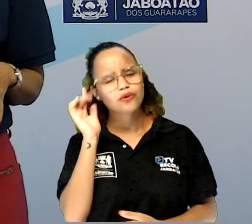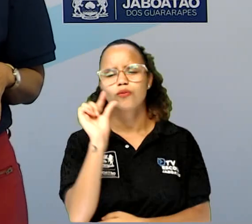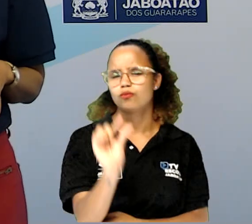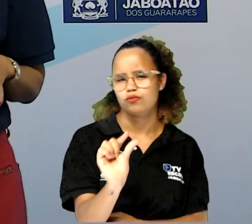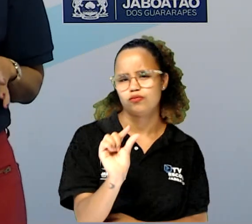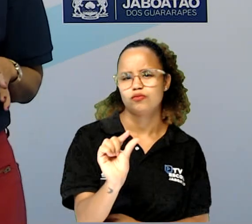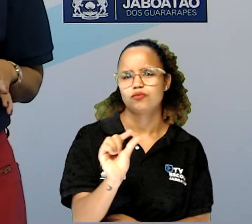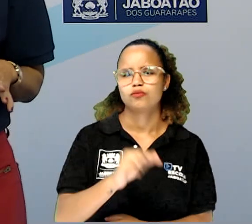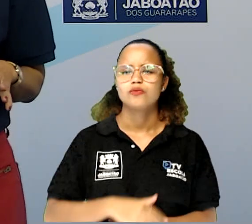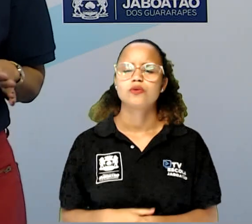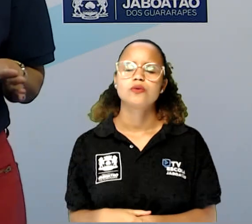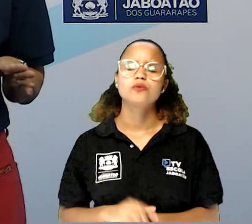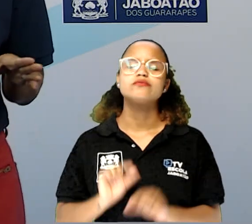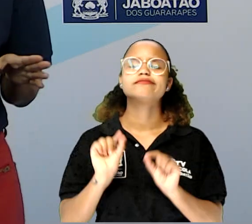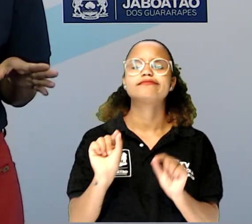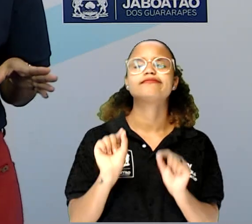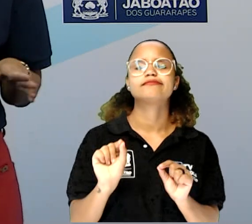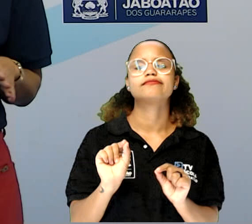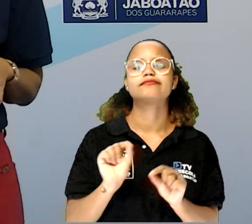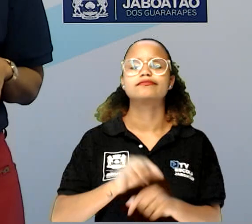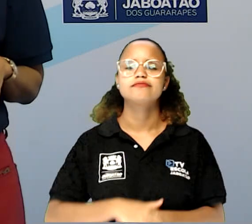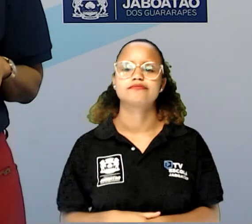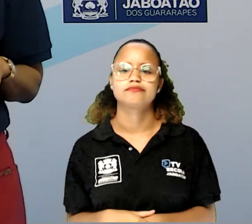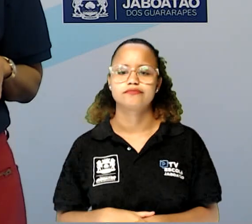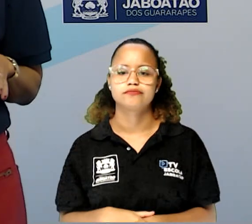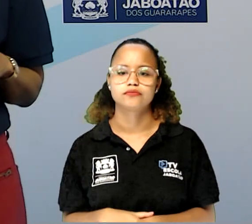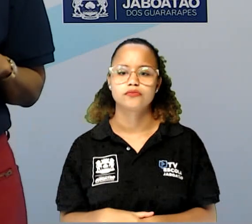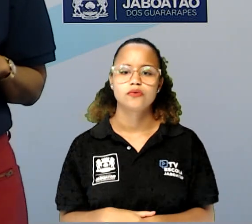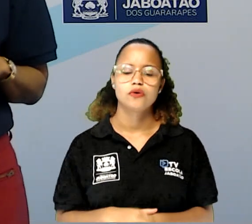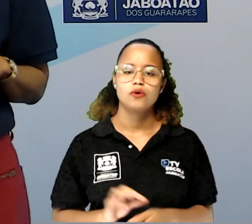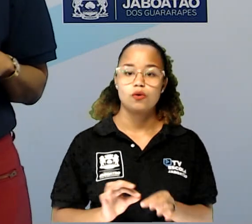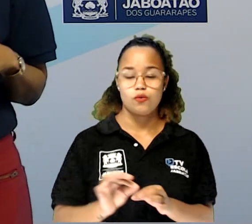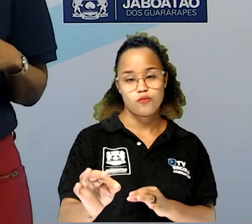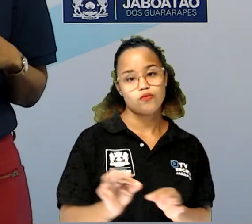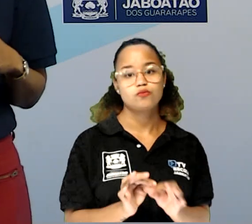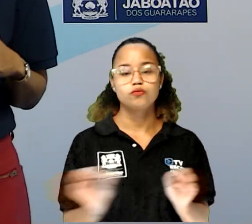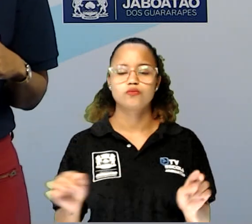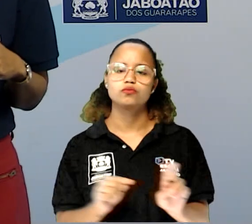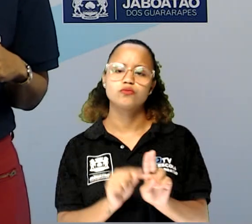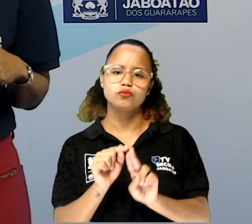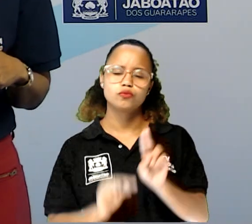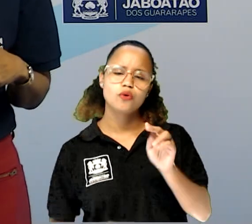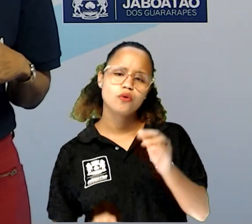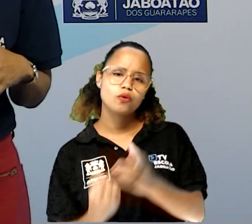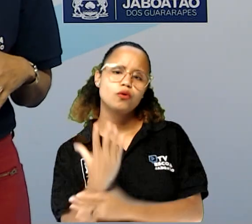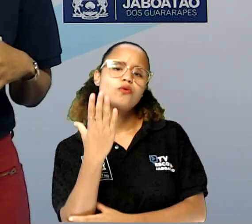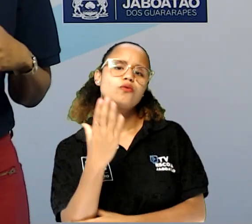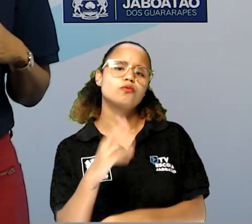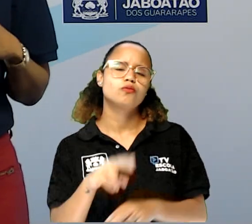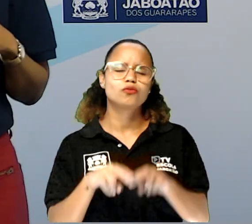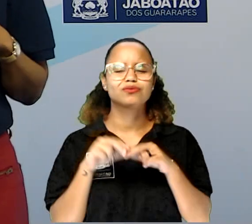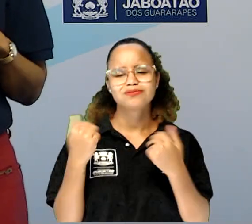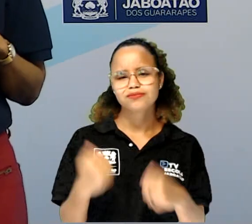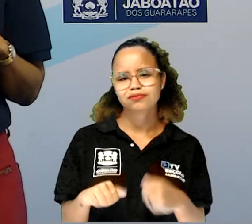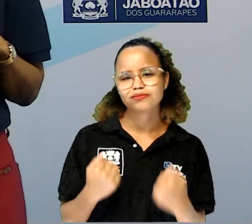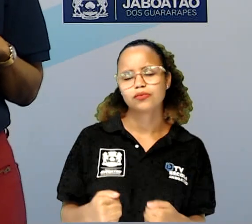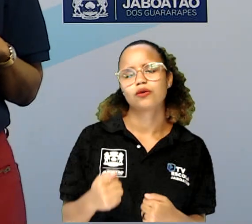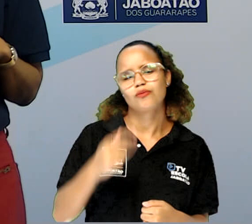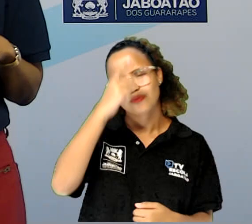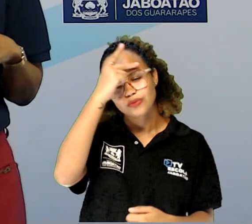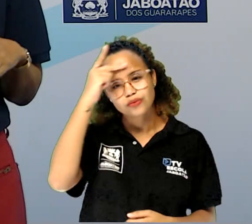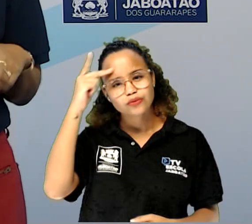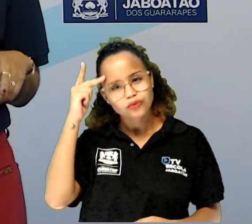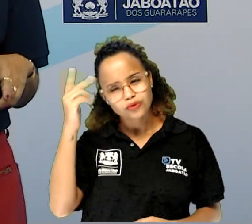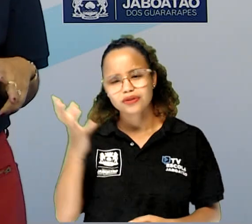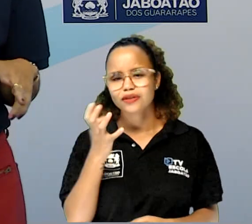pouquinho que medida de comprimento, as unidades, elas surgiram a partir da necessidade do homem